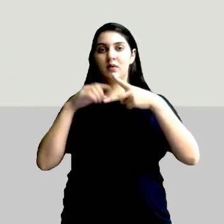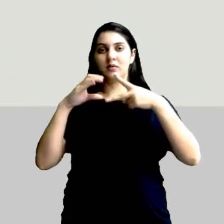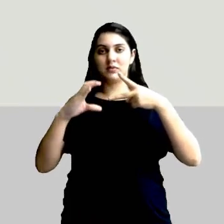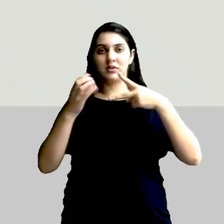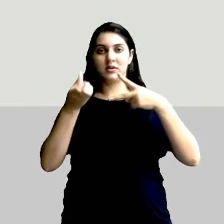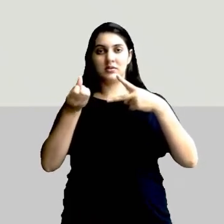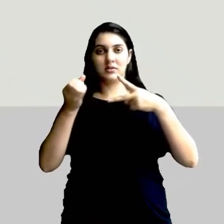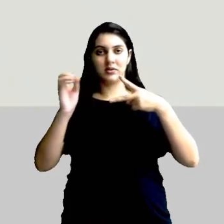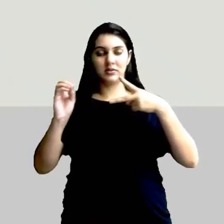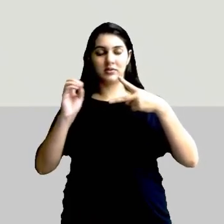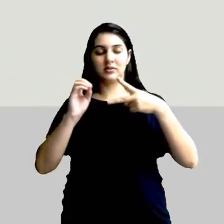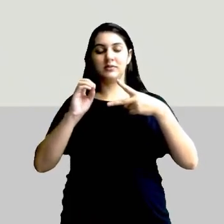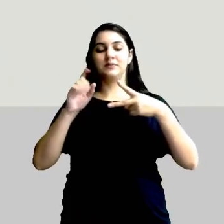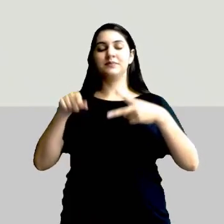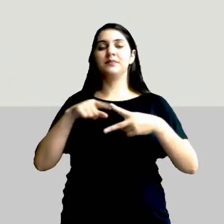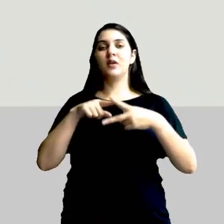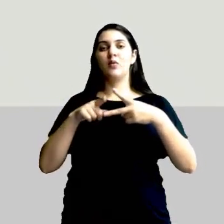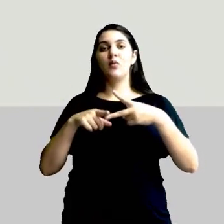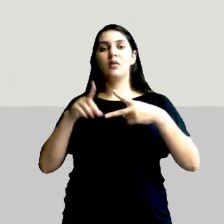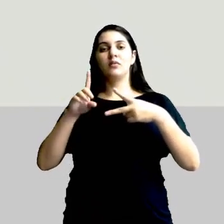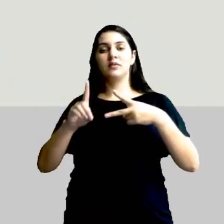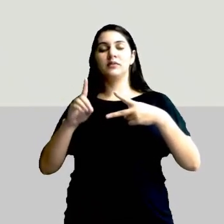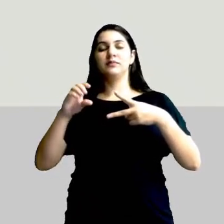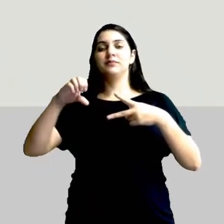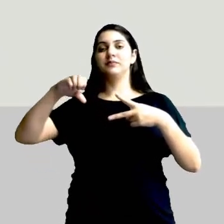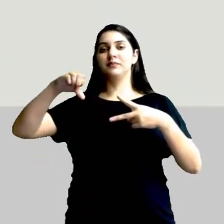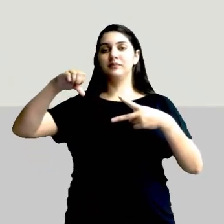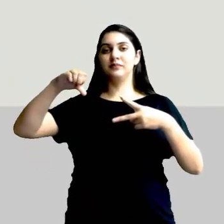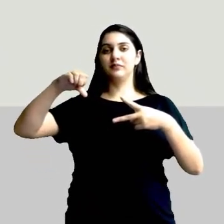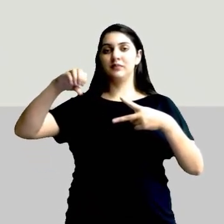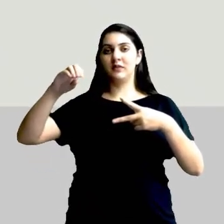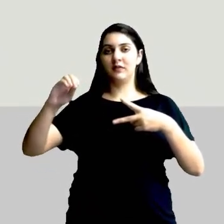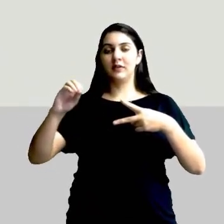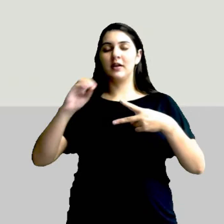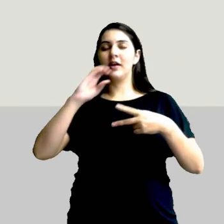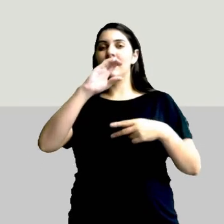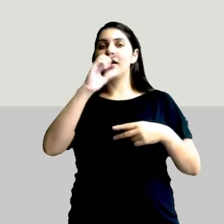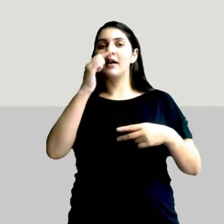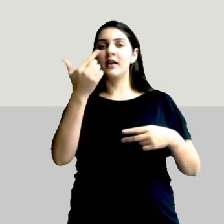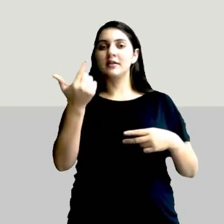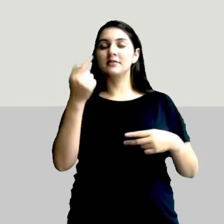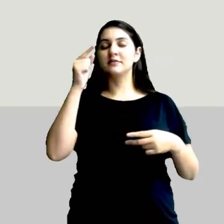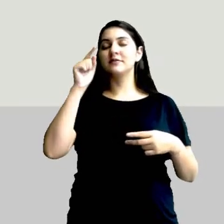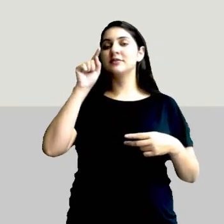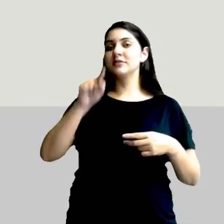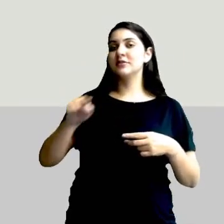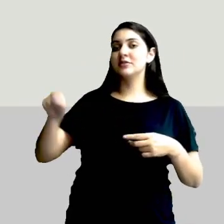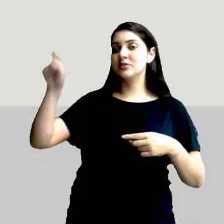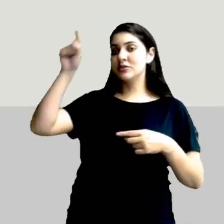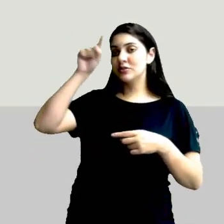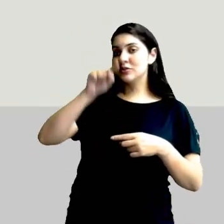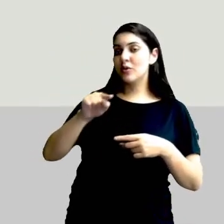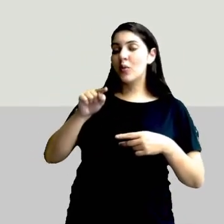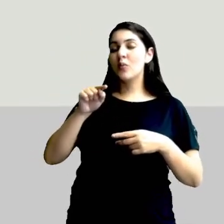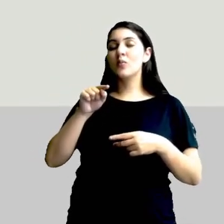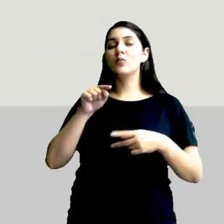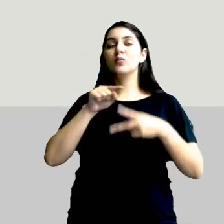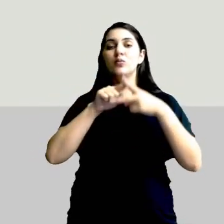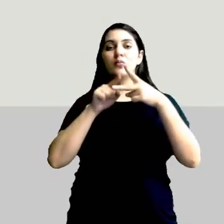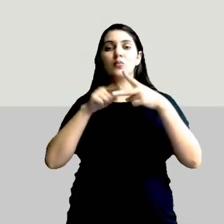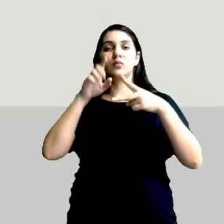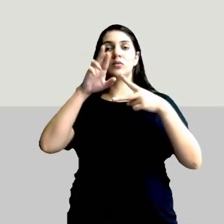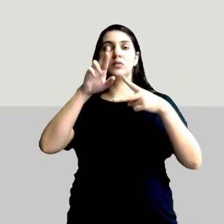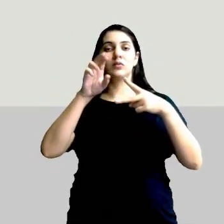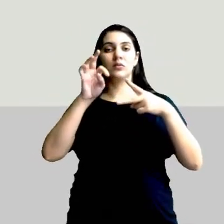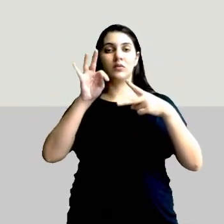60 graus e o ângulo D de 90 graus. Classifique os ângulos e circule o ângulo reto.